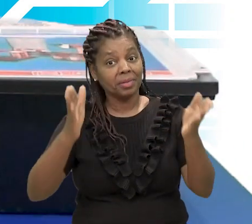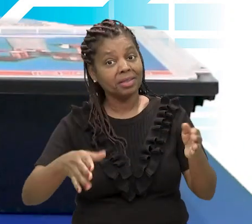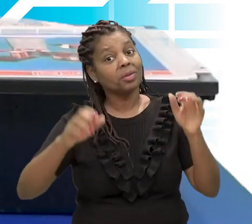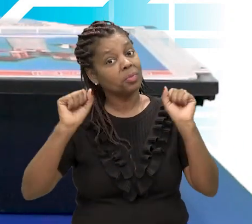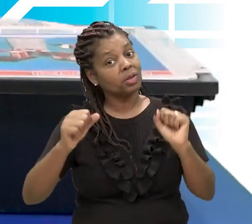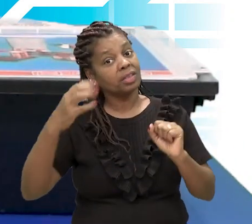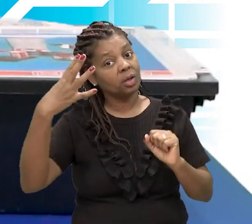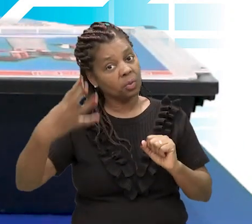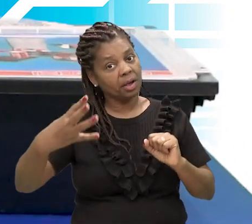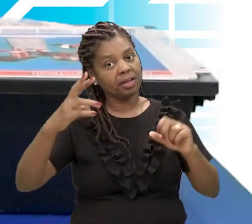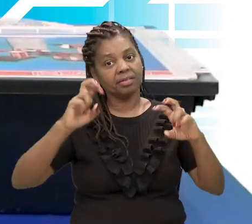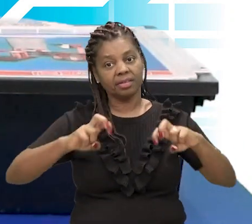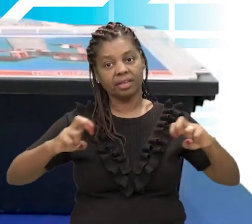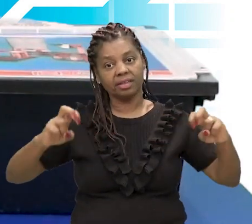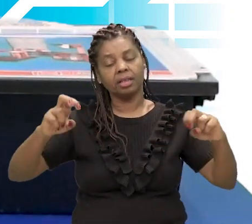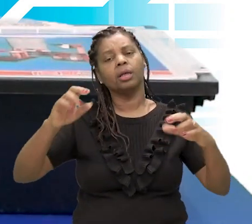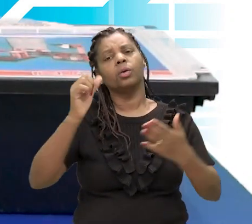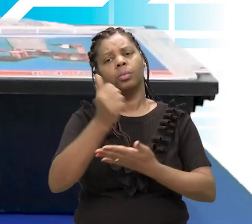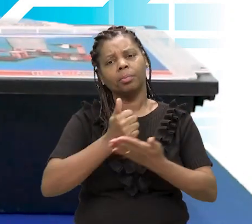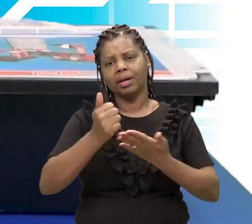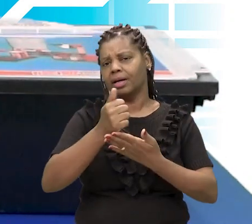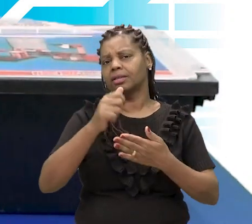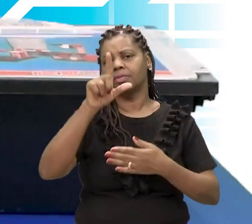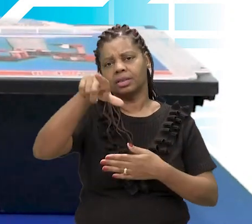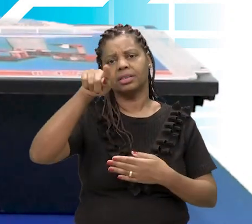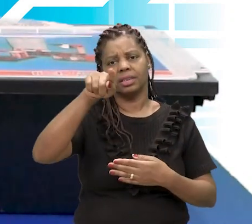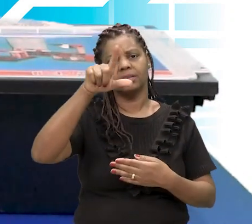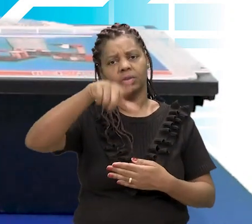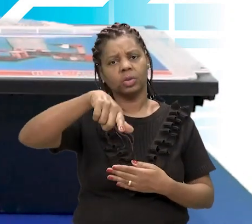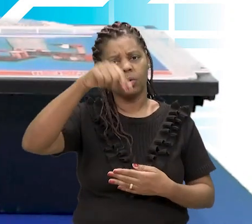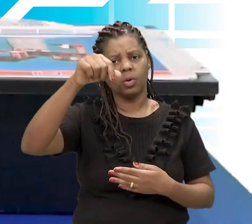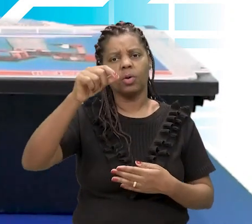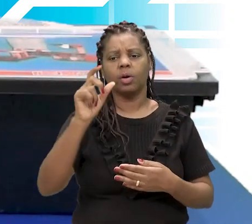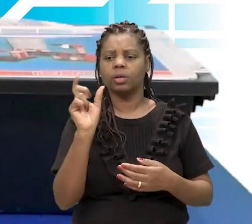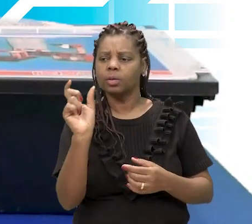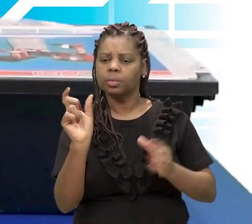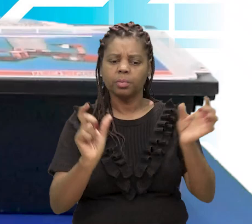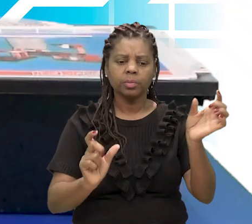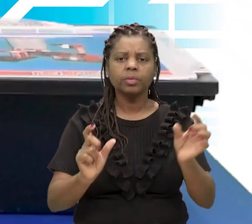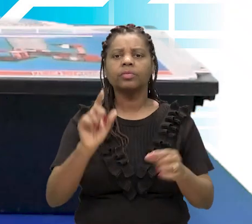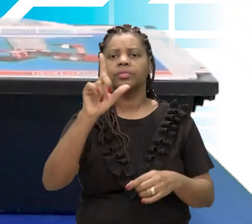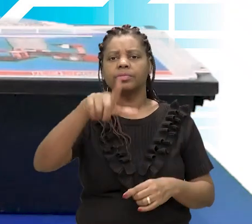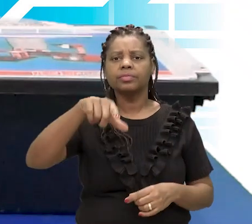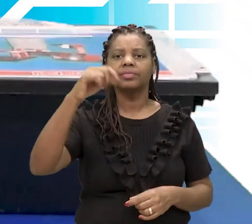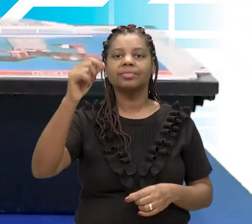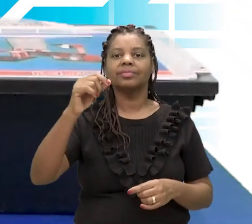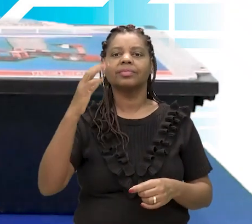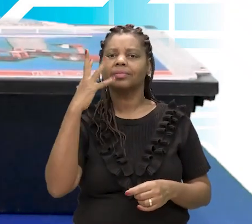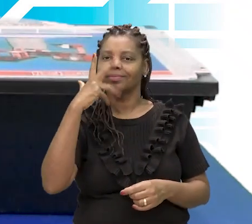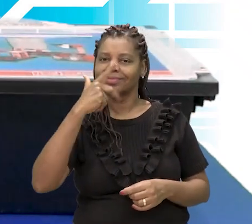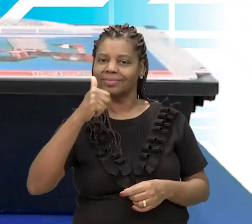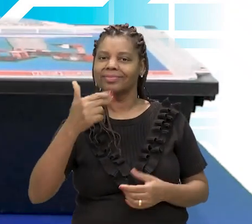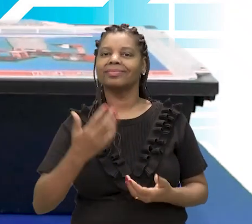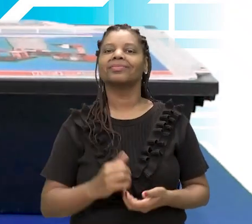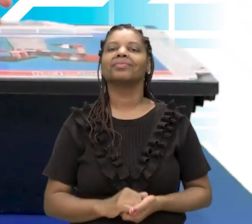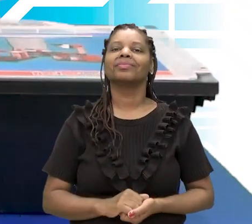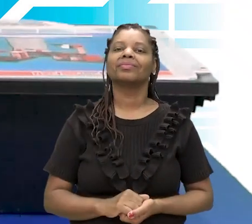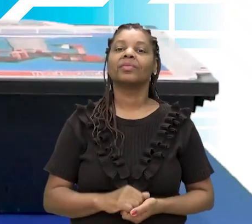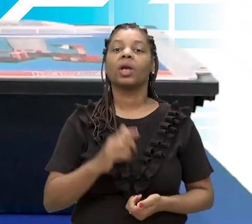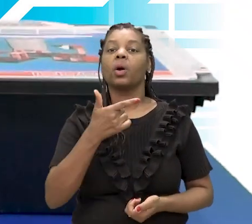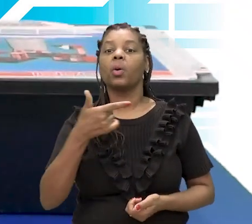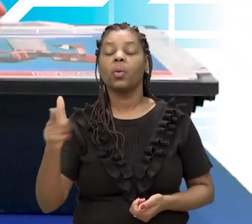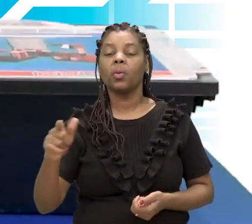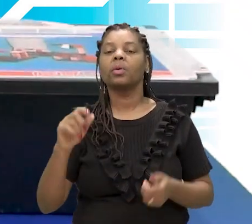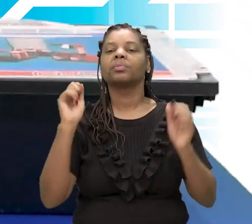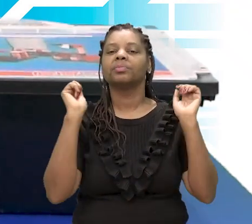as cadeiras. Essa mesa pode ter até 4 cadeiras, você pode usar a base que você quiser, os bloquinhos que você quiser, de maneira que orne, que fique